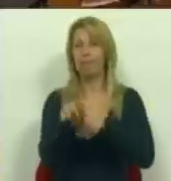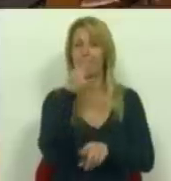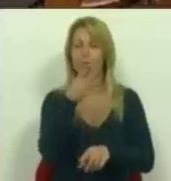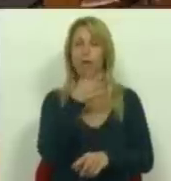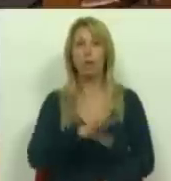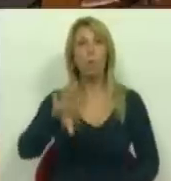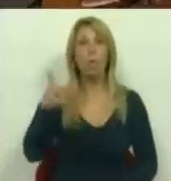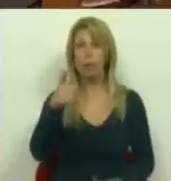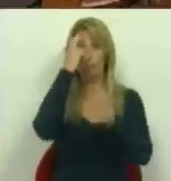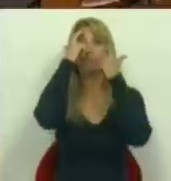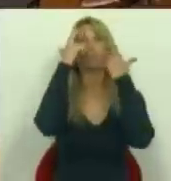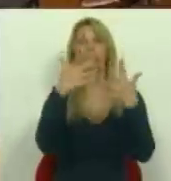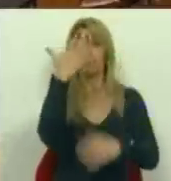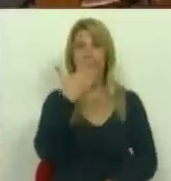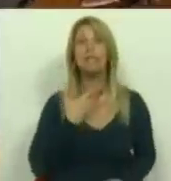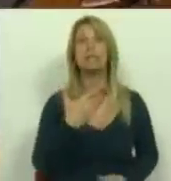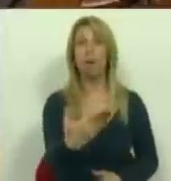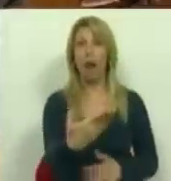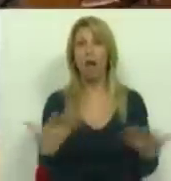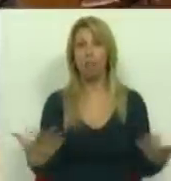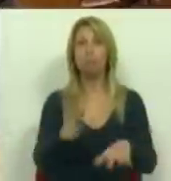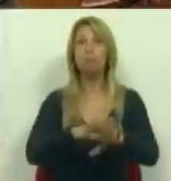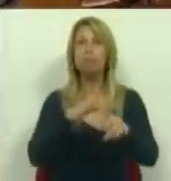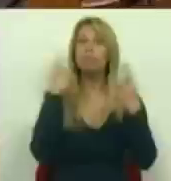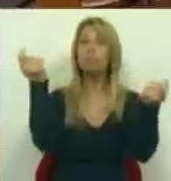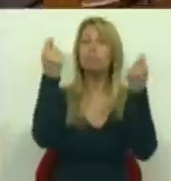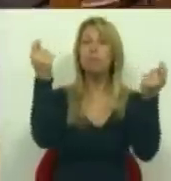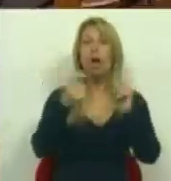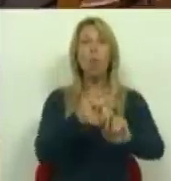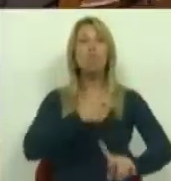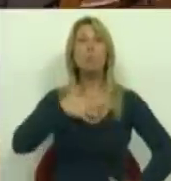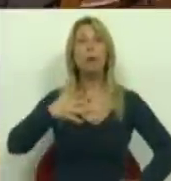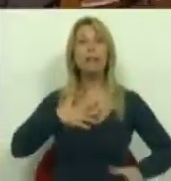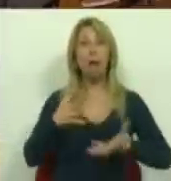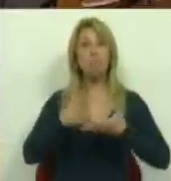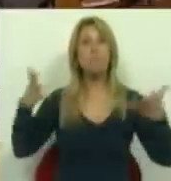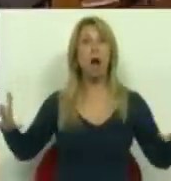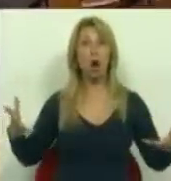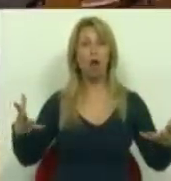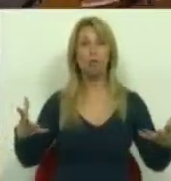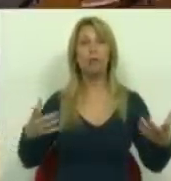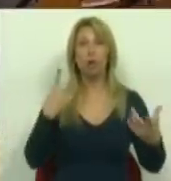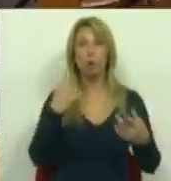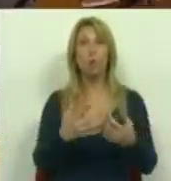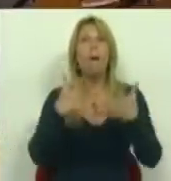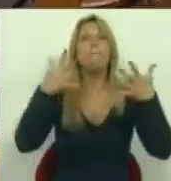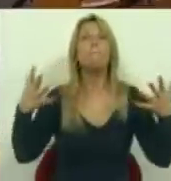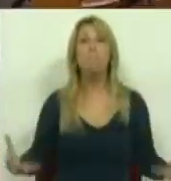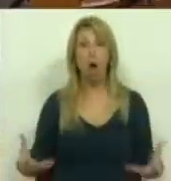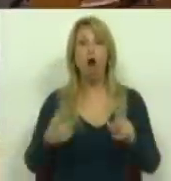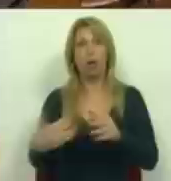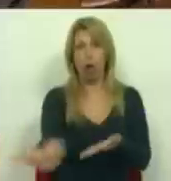O país foi surpreendido esta semana com o anúncio de que o proprietário maioritário de uma das maiores e mais lucrativas